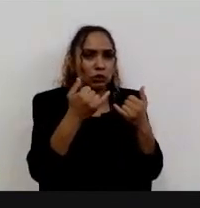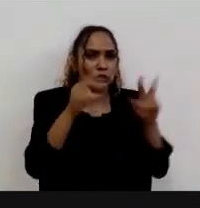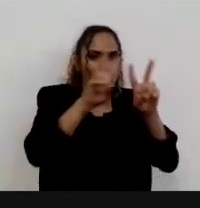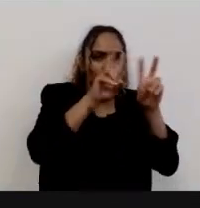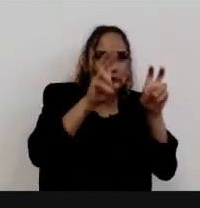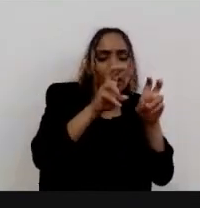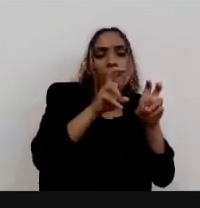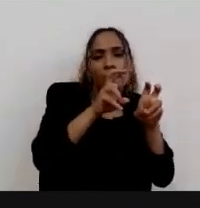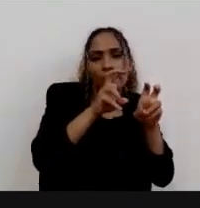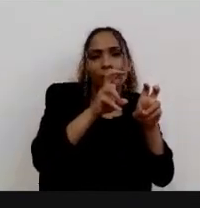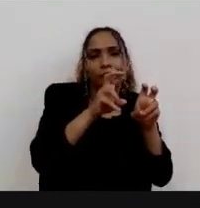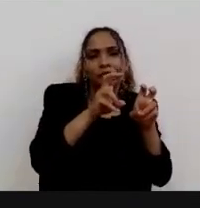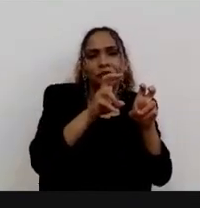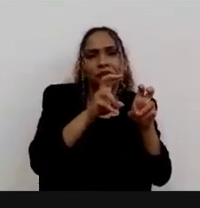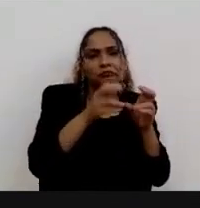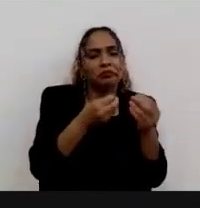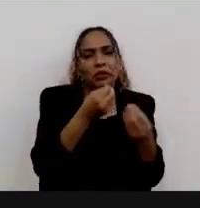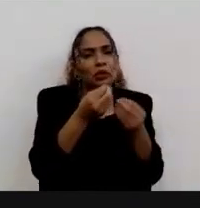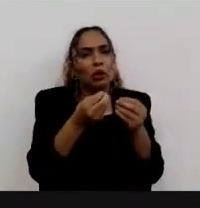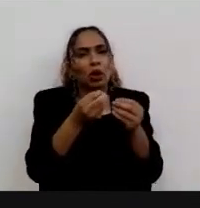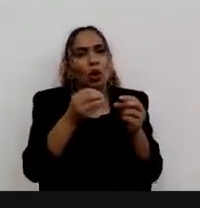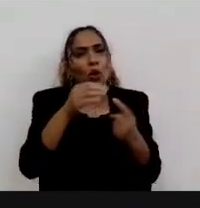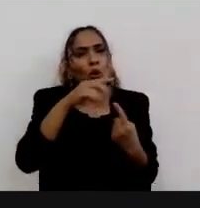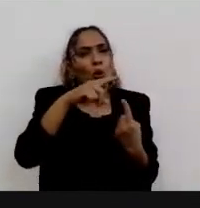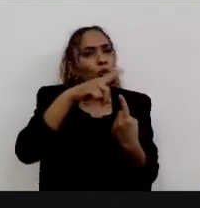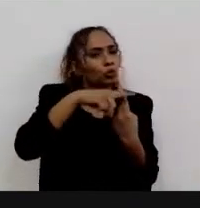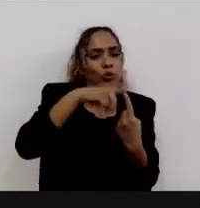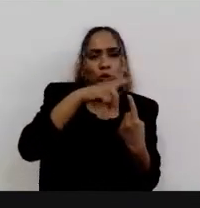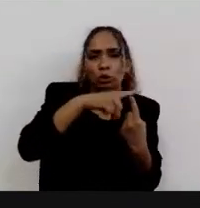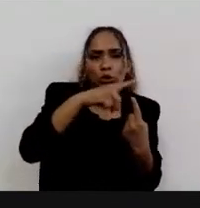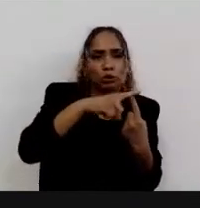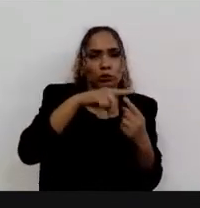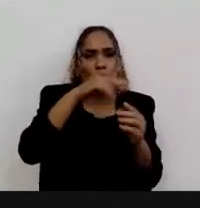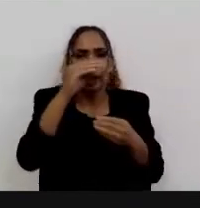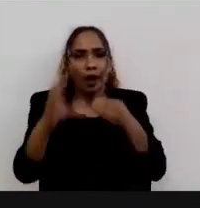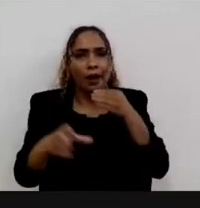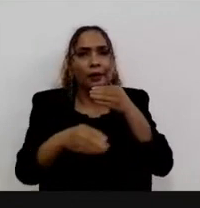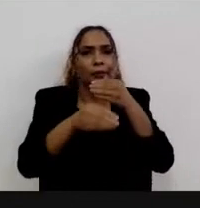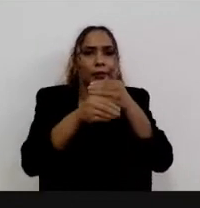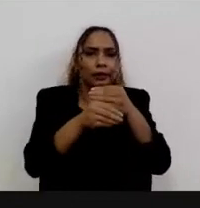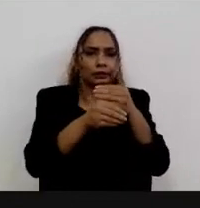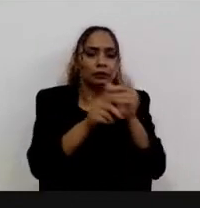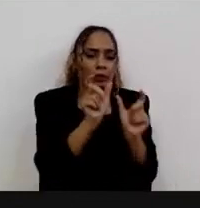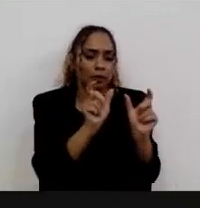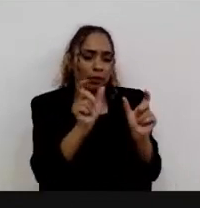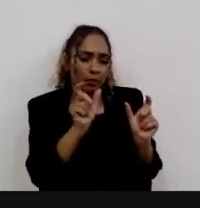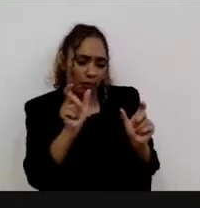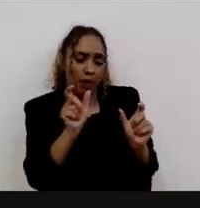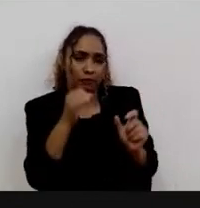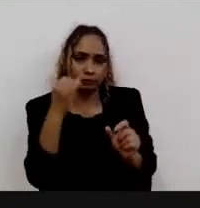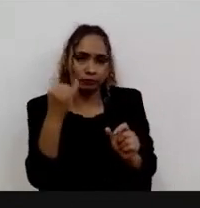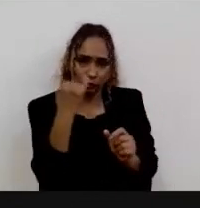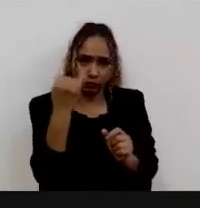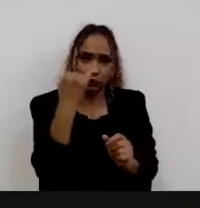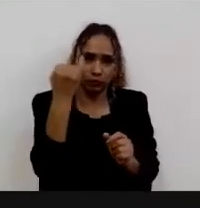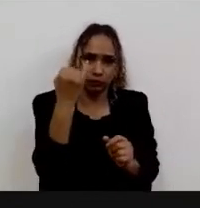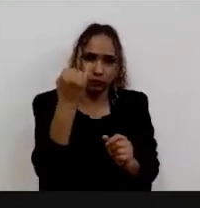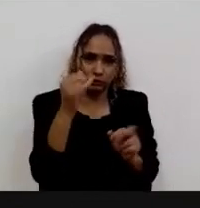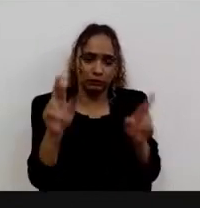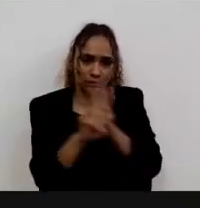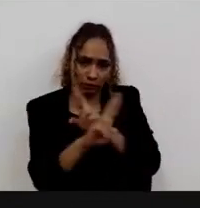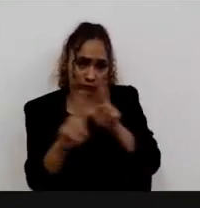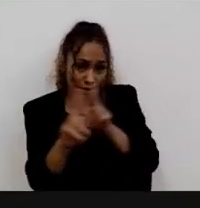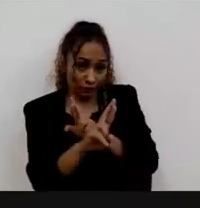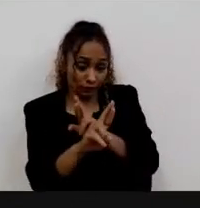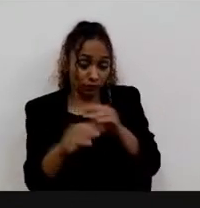daquela matéria, a natureza, a ementa e a indexação, que são as palavras-chave relacionadas a essa matéria. Então, a